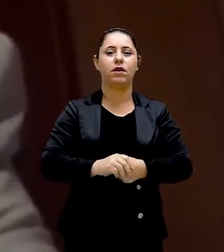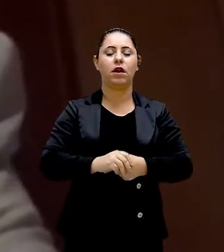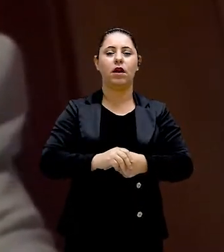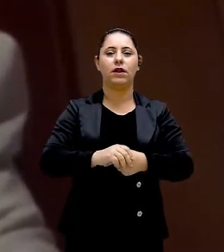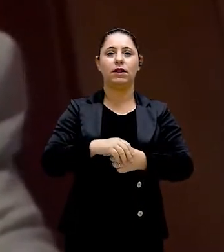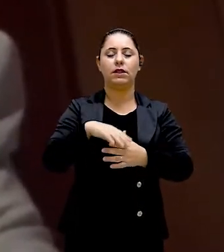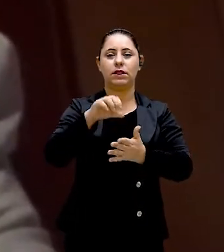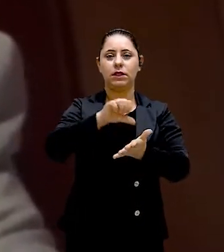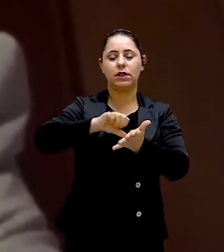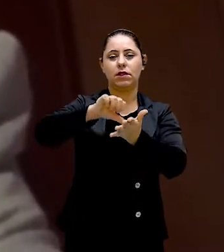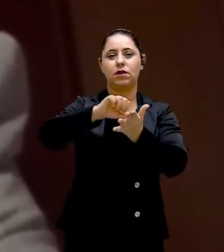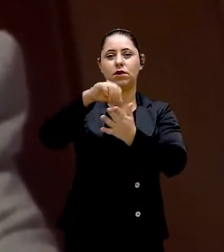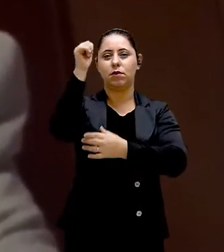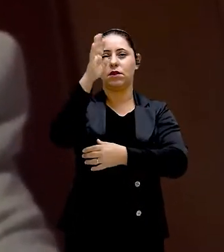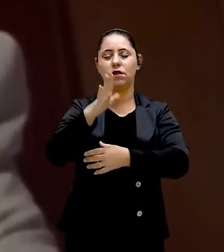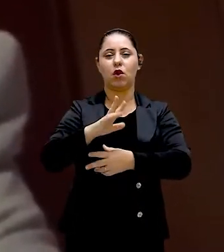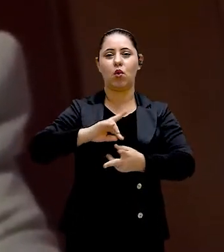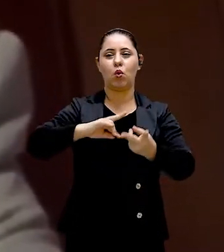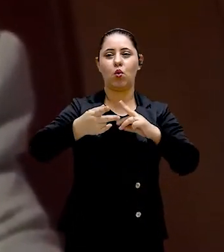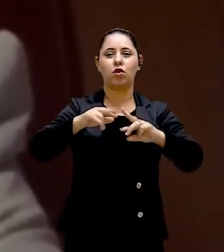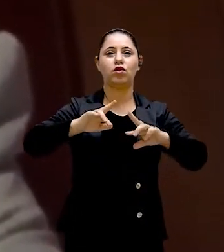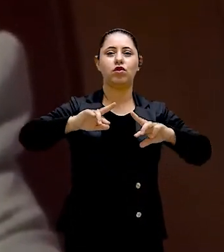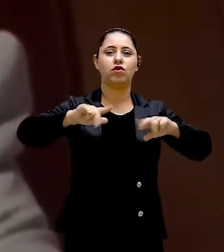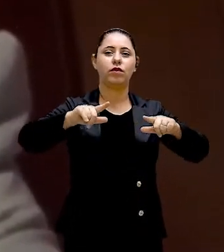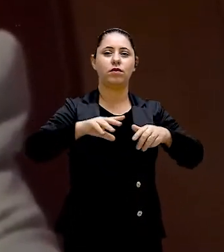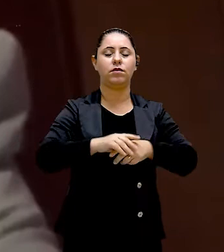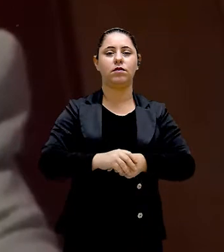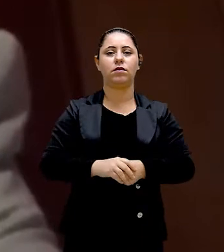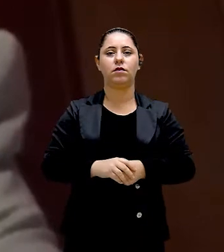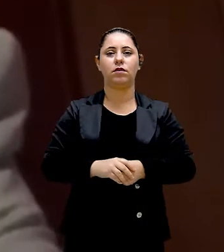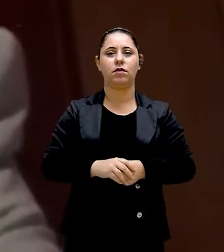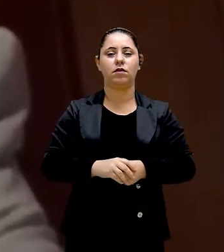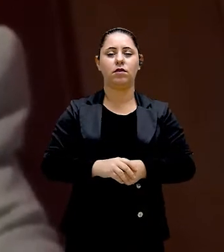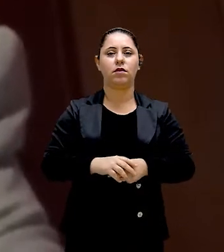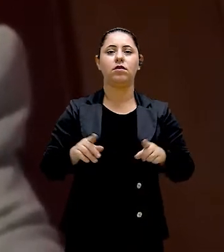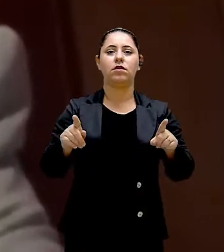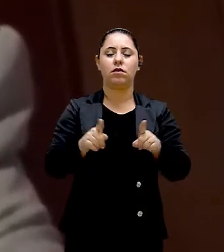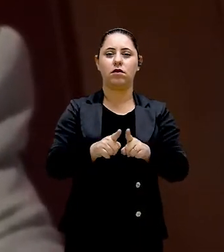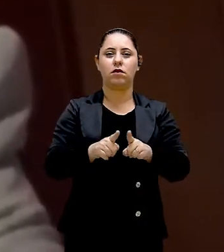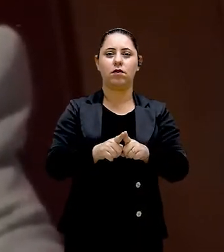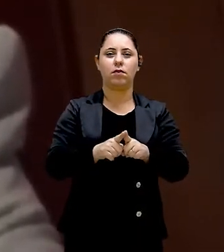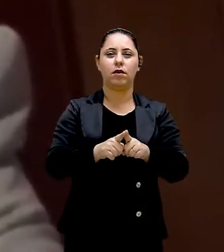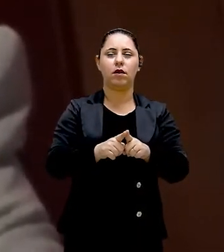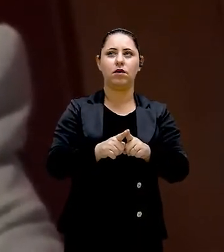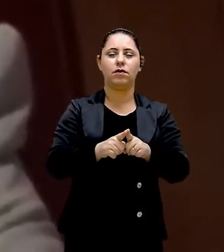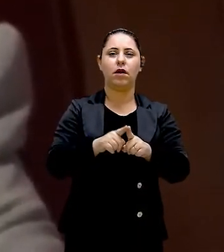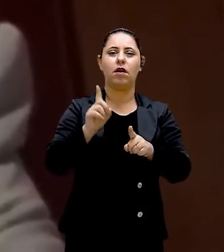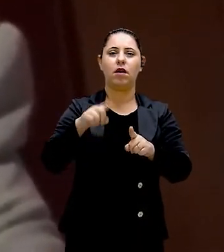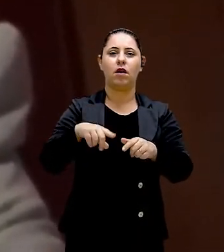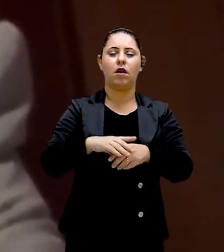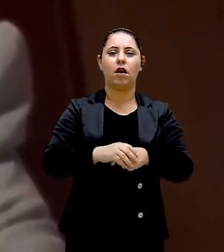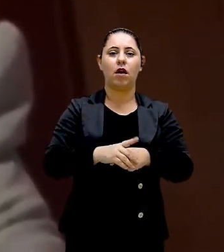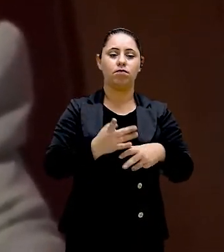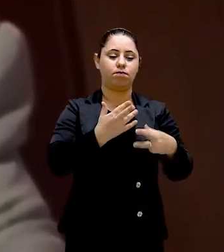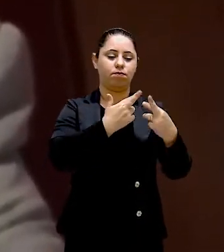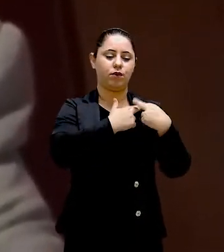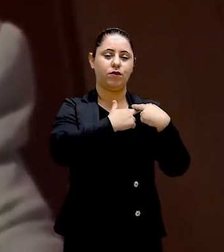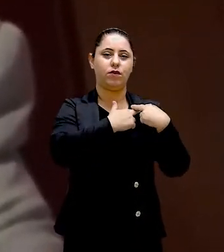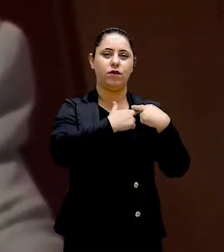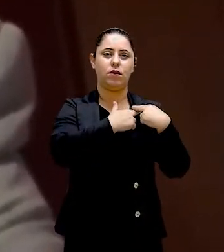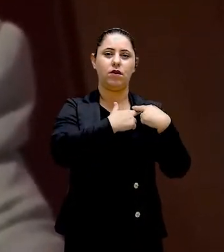de Métodos Alternativos, o qual eu coordeno, que é responsável